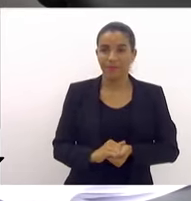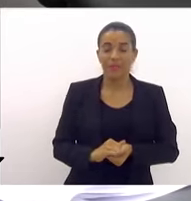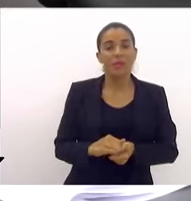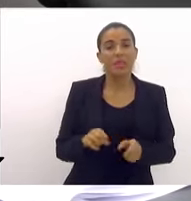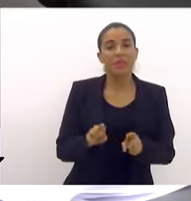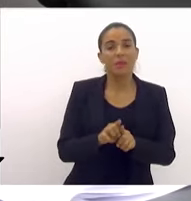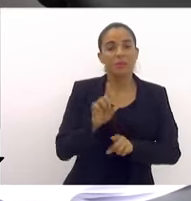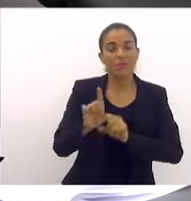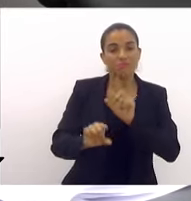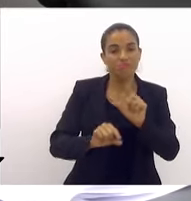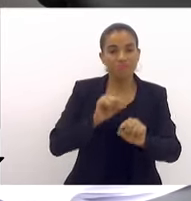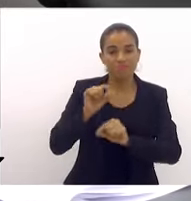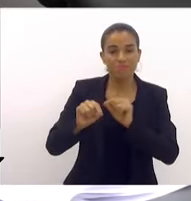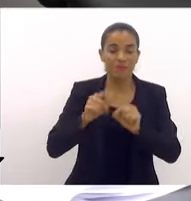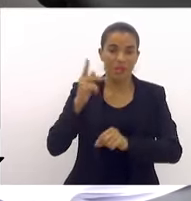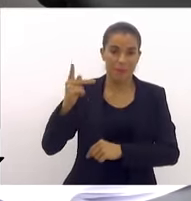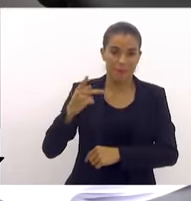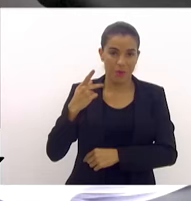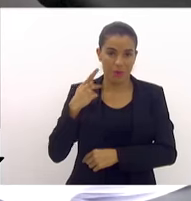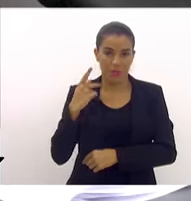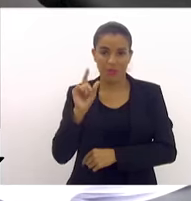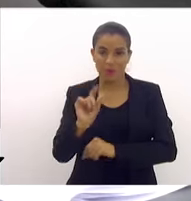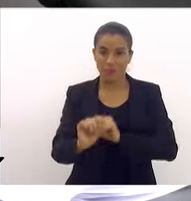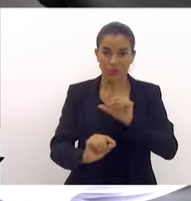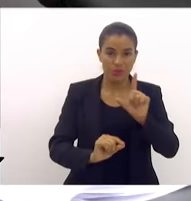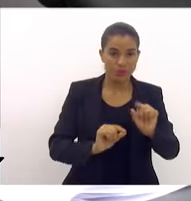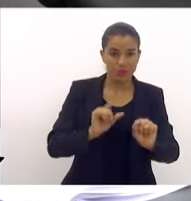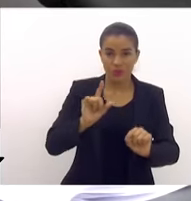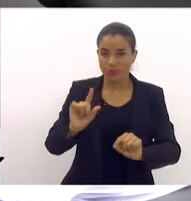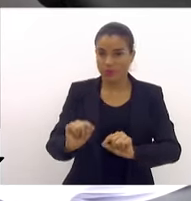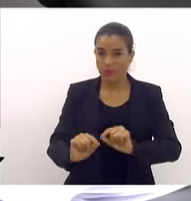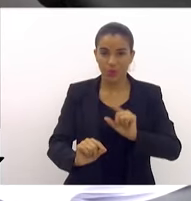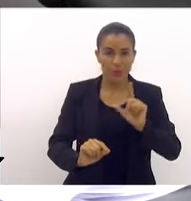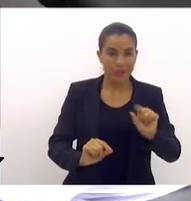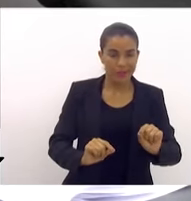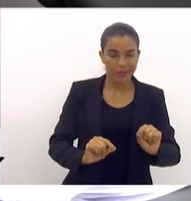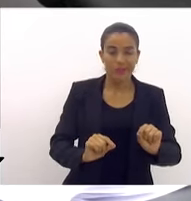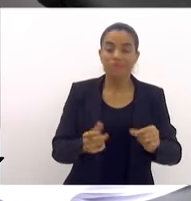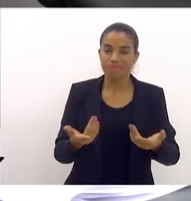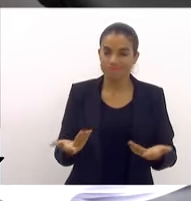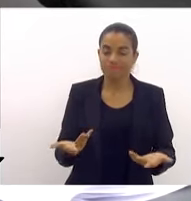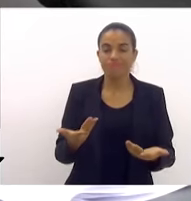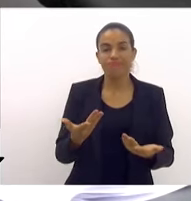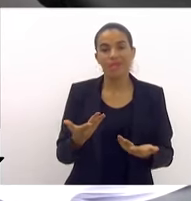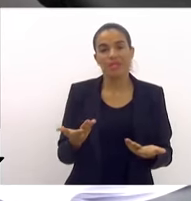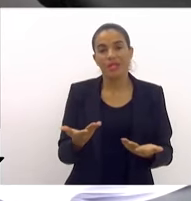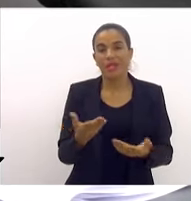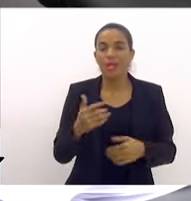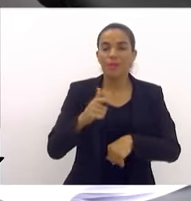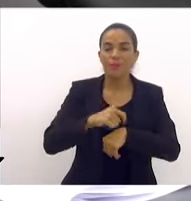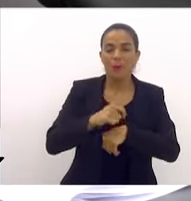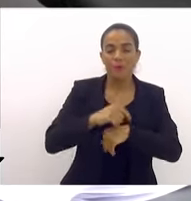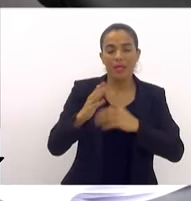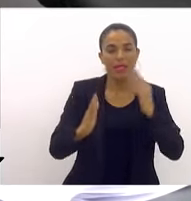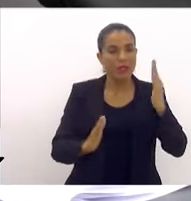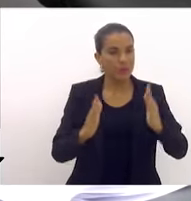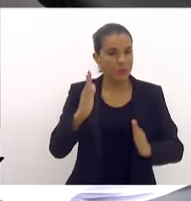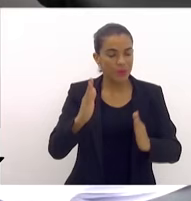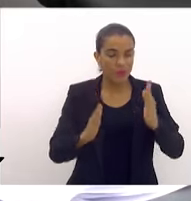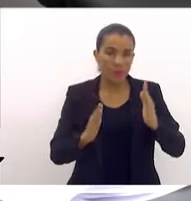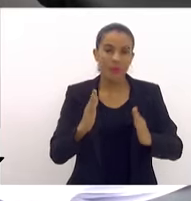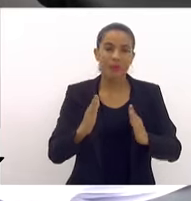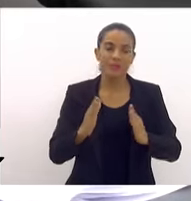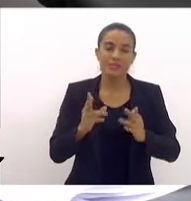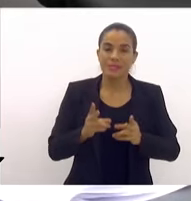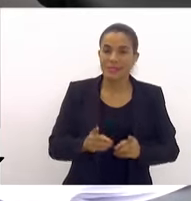ficava a critério da Procuradoria escolher. E, evidentemente, em um determinado momento, sempre